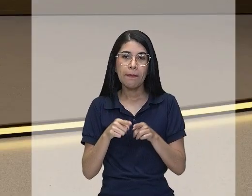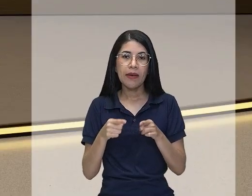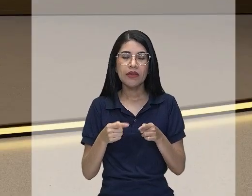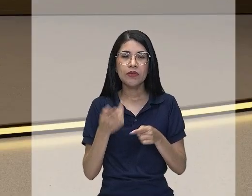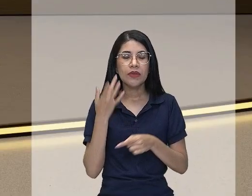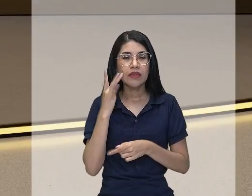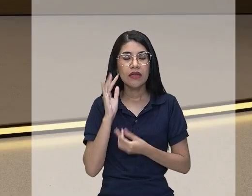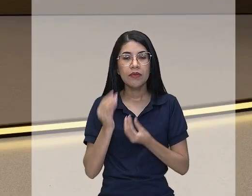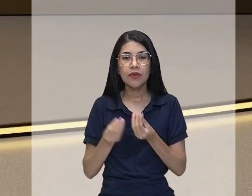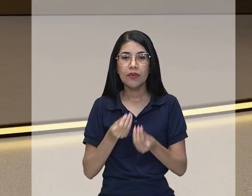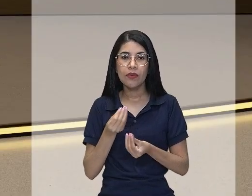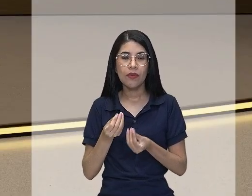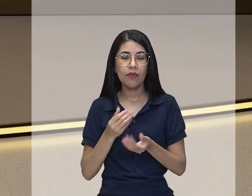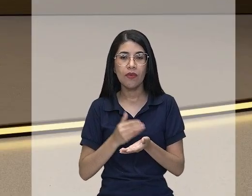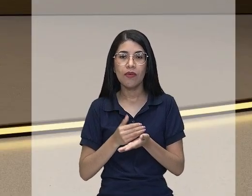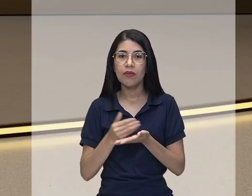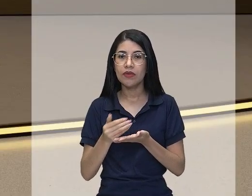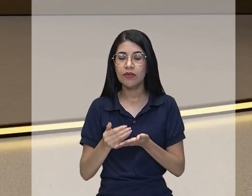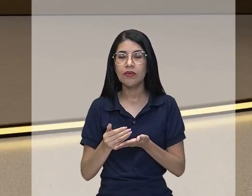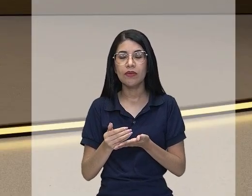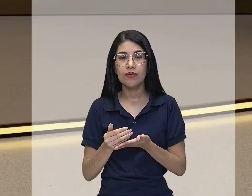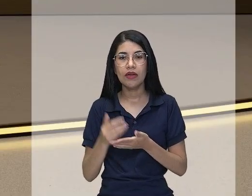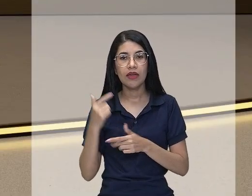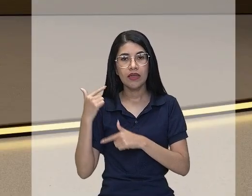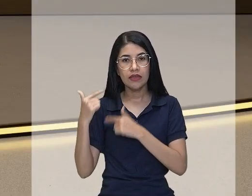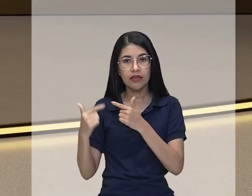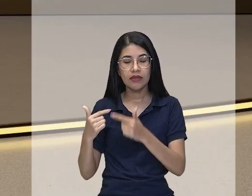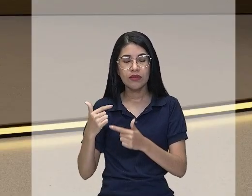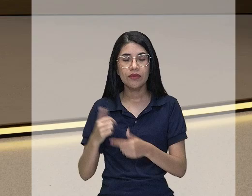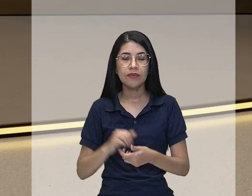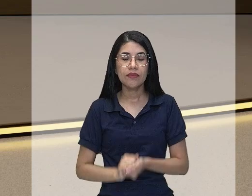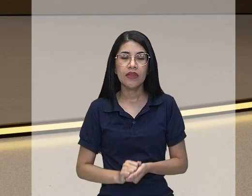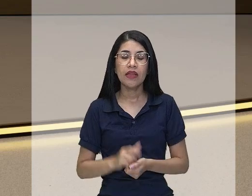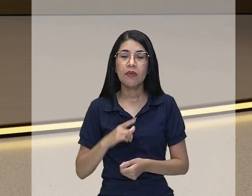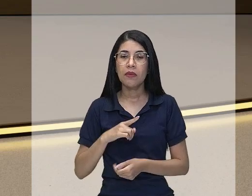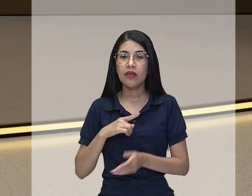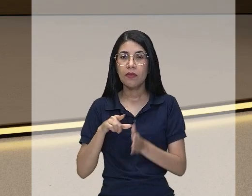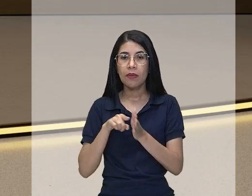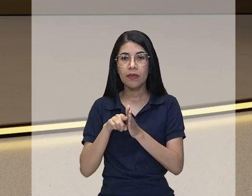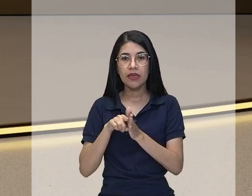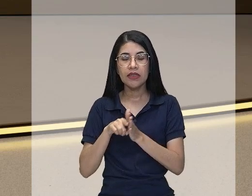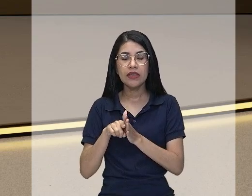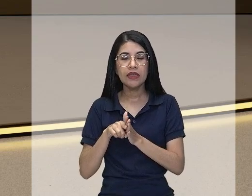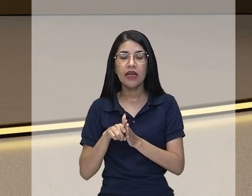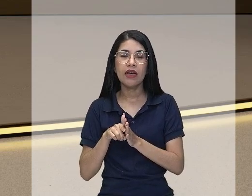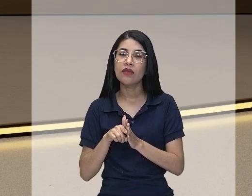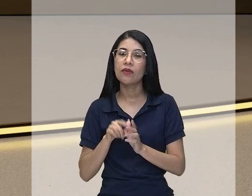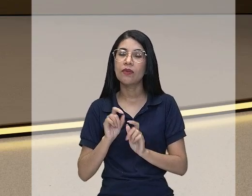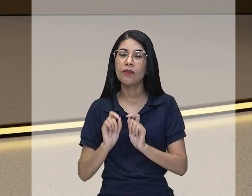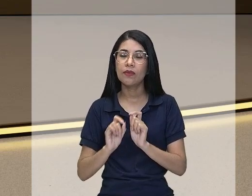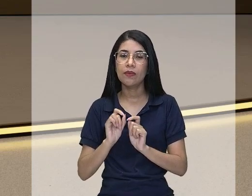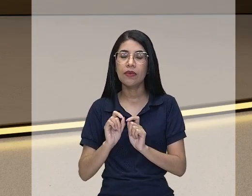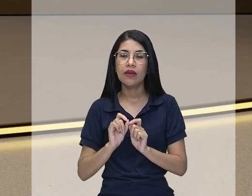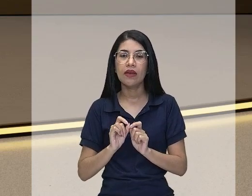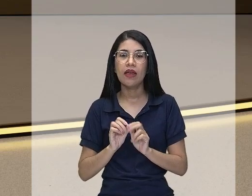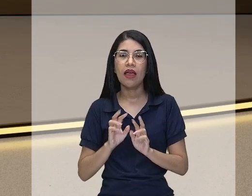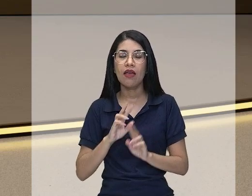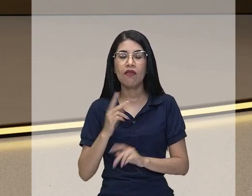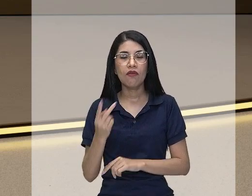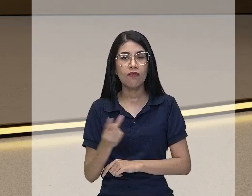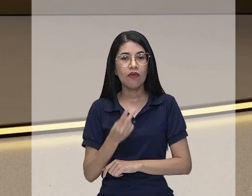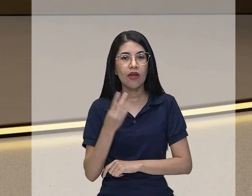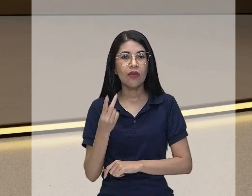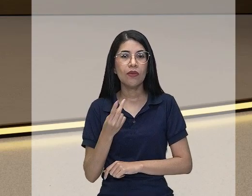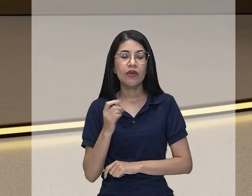onde iniciou tudo isso. Isso mesmo, né? E fazer o estudo da fitoterapia é exatamente Sim. esse, né? Valorizar